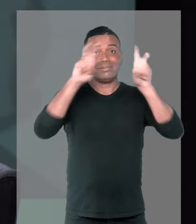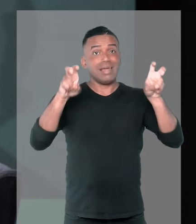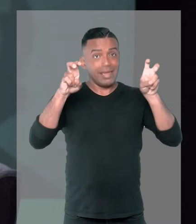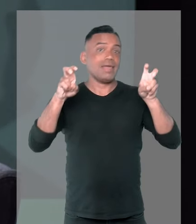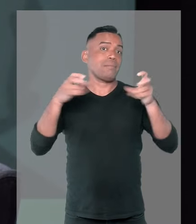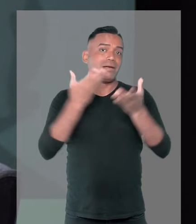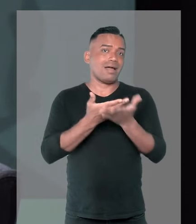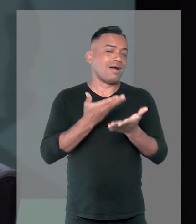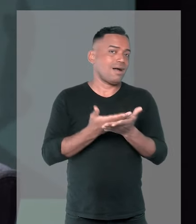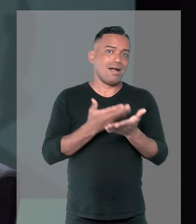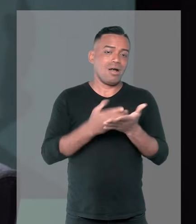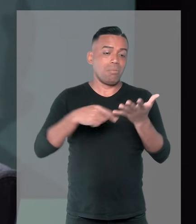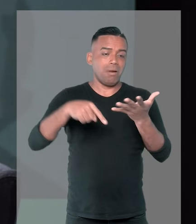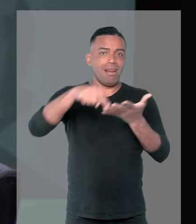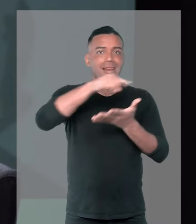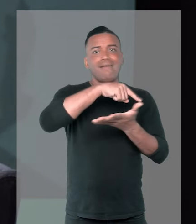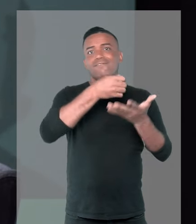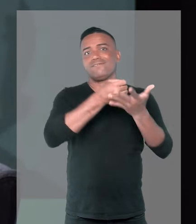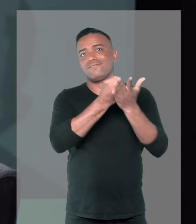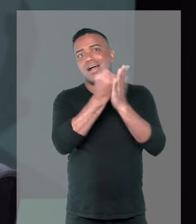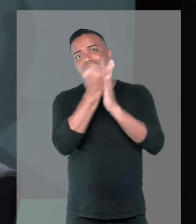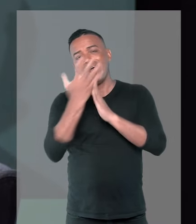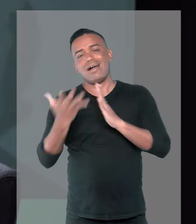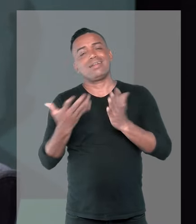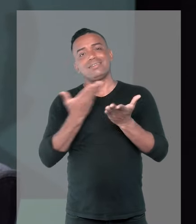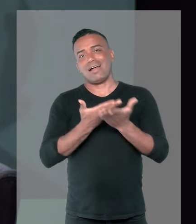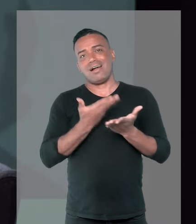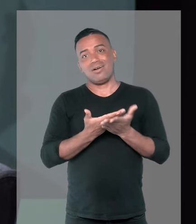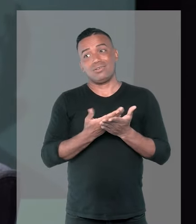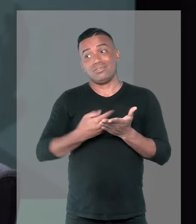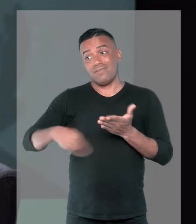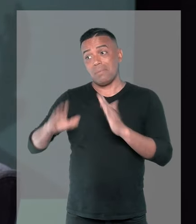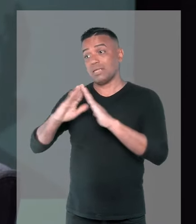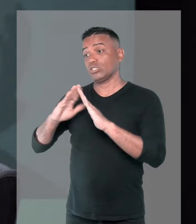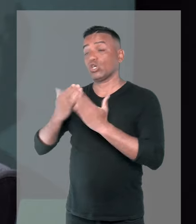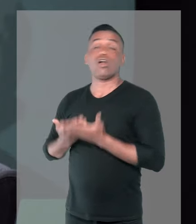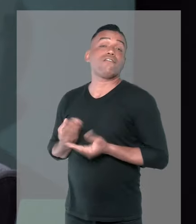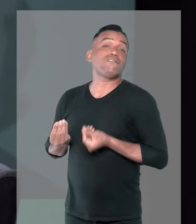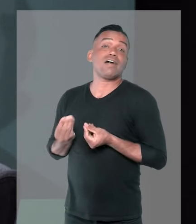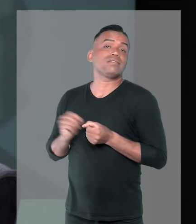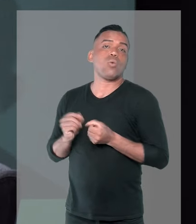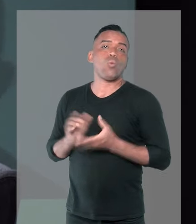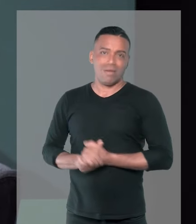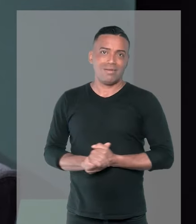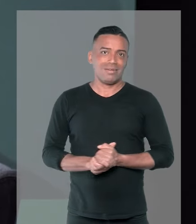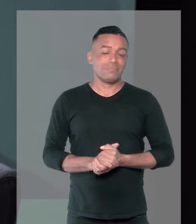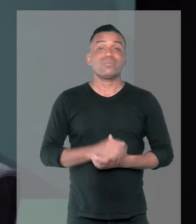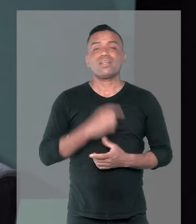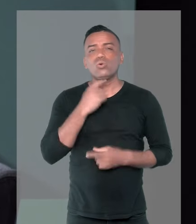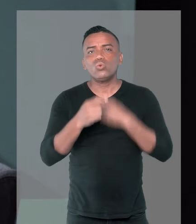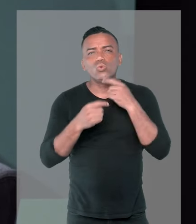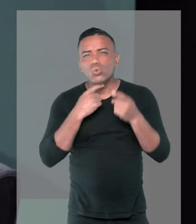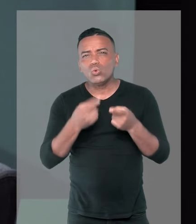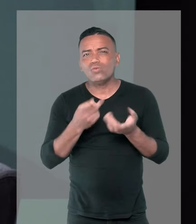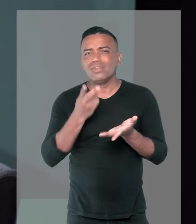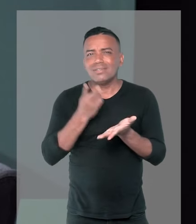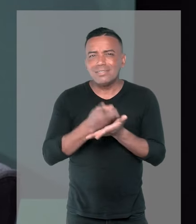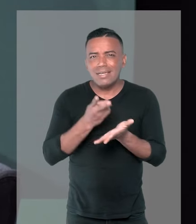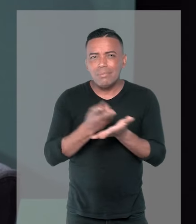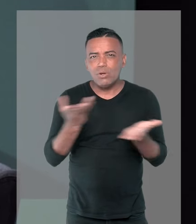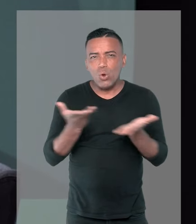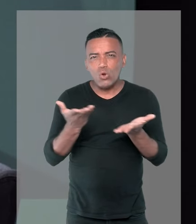tem pelo menos 10 aulas mágicas sobre aquilo então ele tá ind pra escola por quê Uma das dúvidas e permanentes que